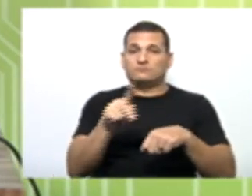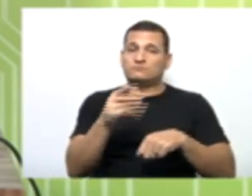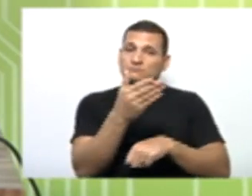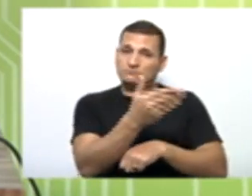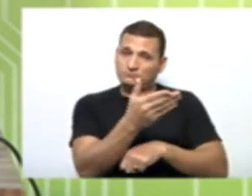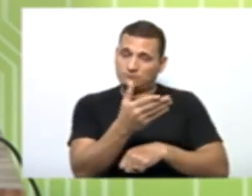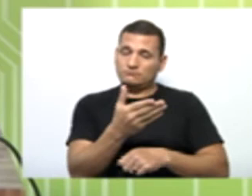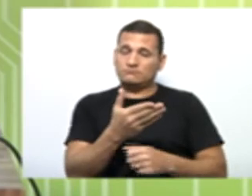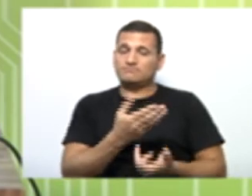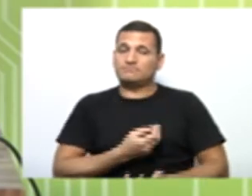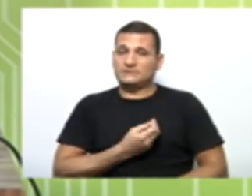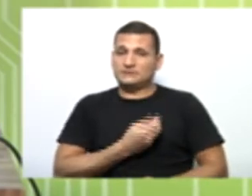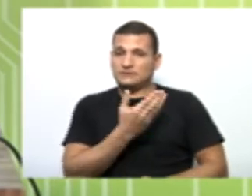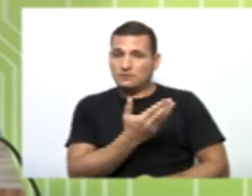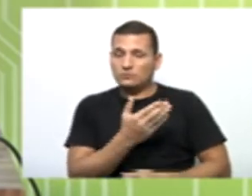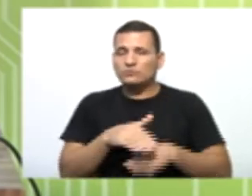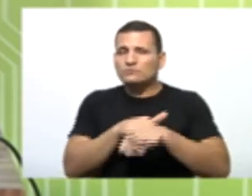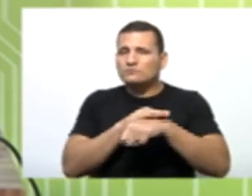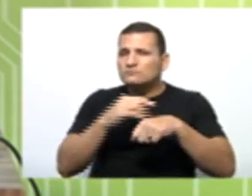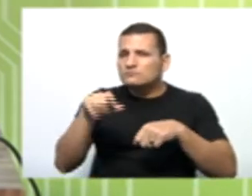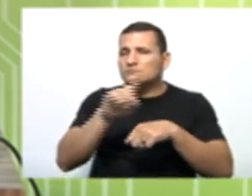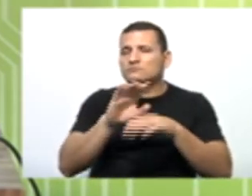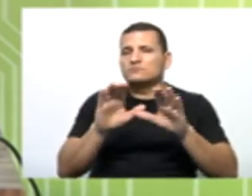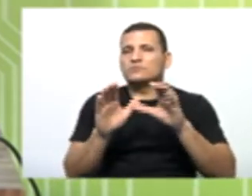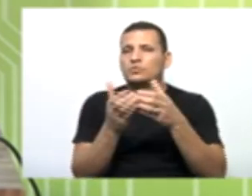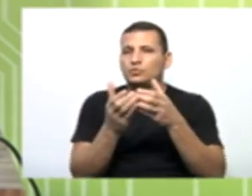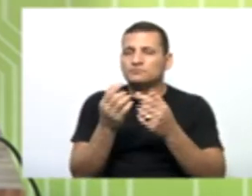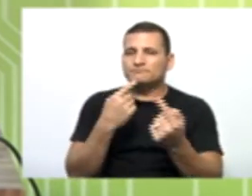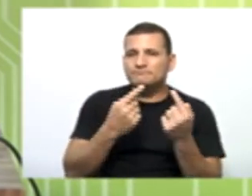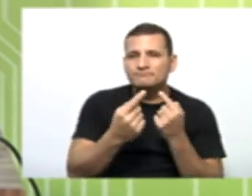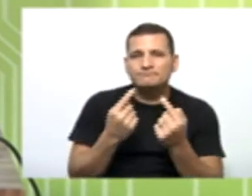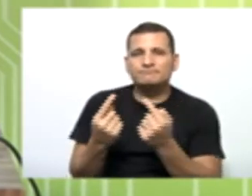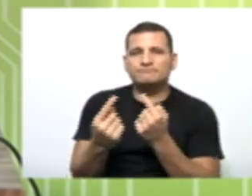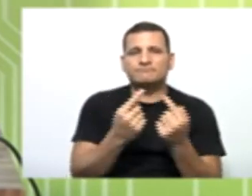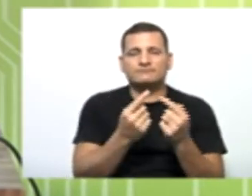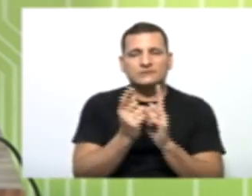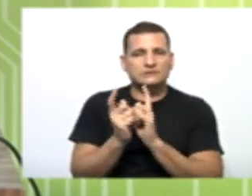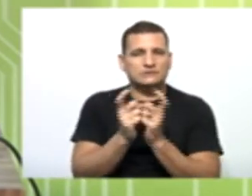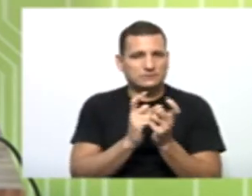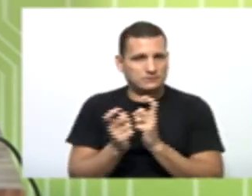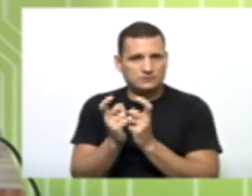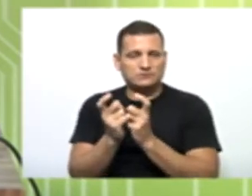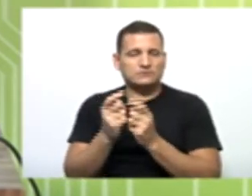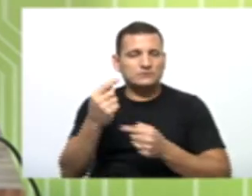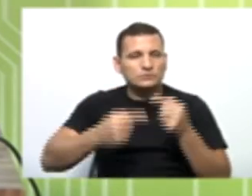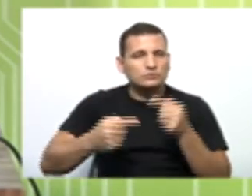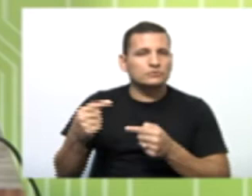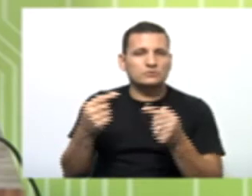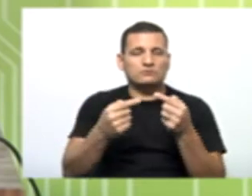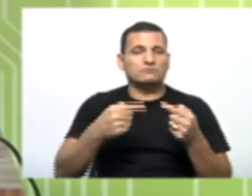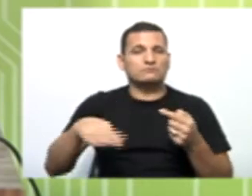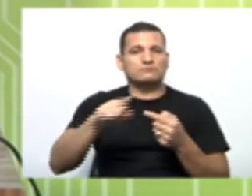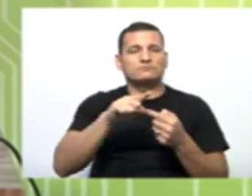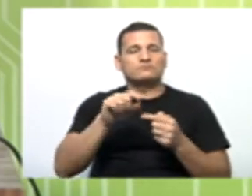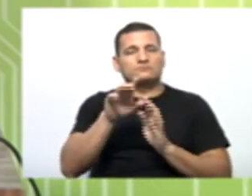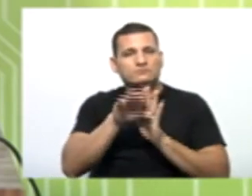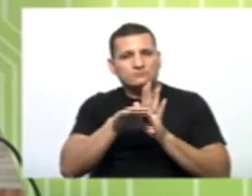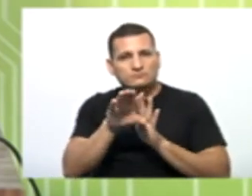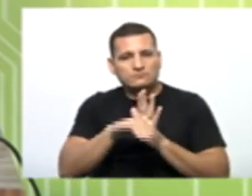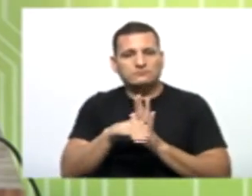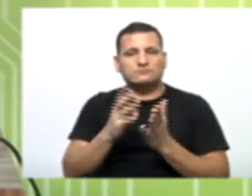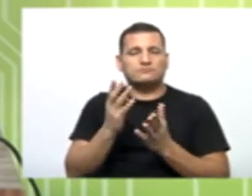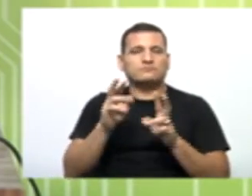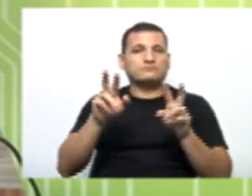entre vocês, formem grupos de debate, grupos de discussão, né, para que vocês possam discutir os conceitos,